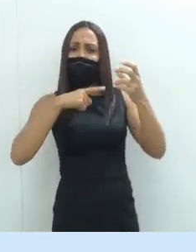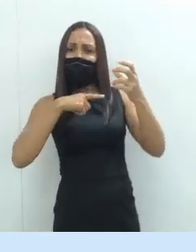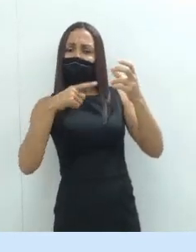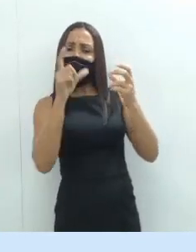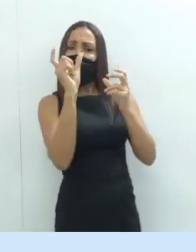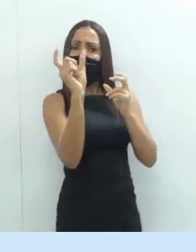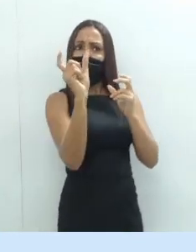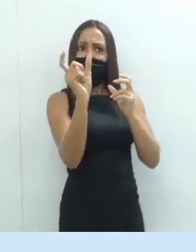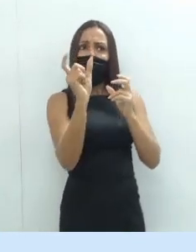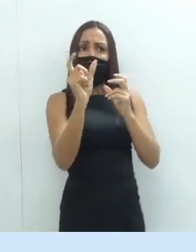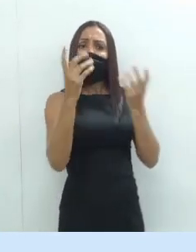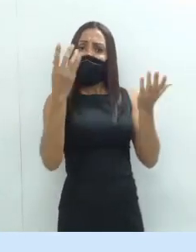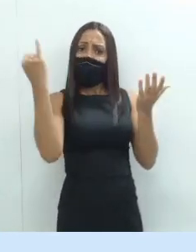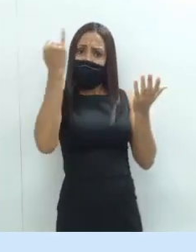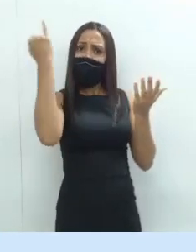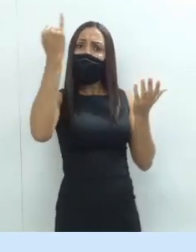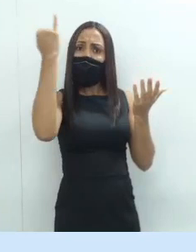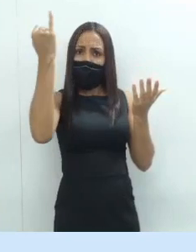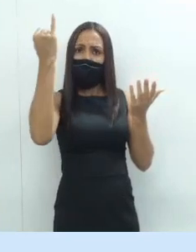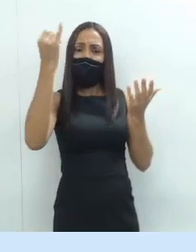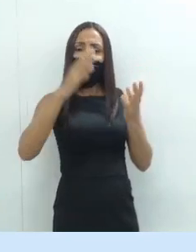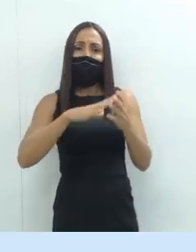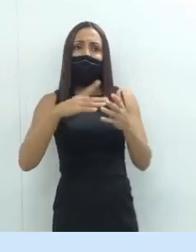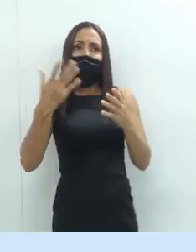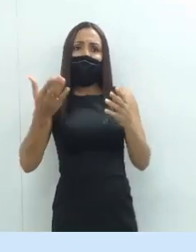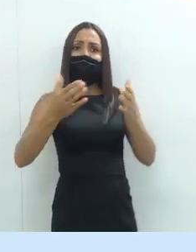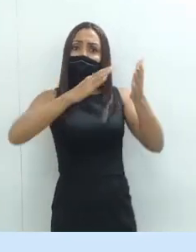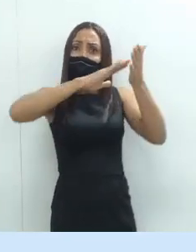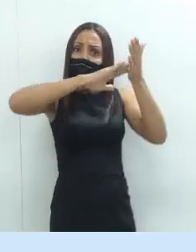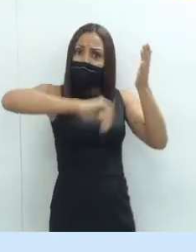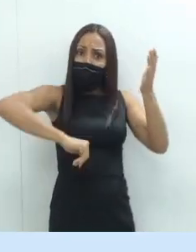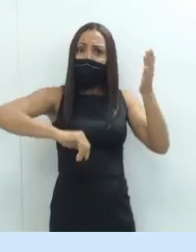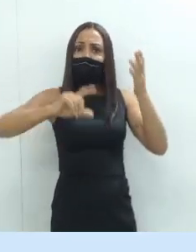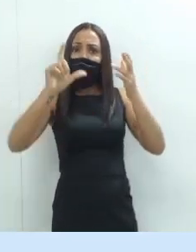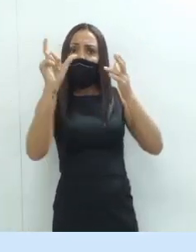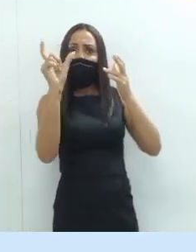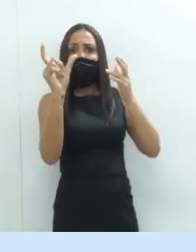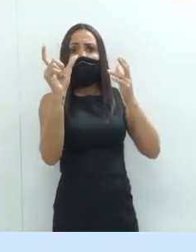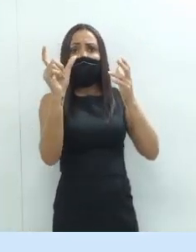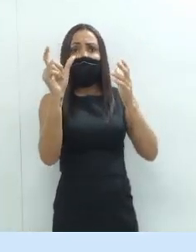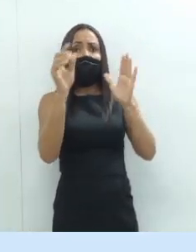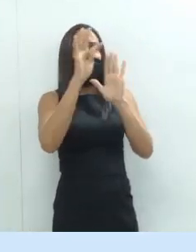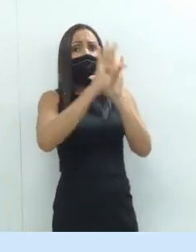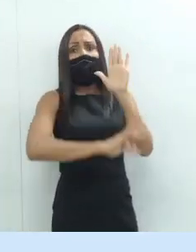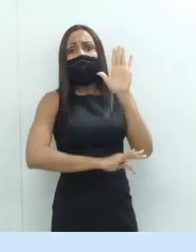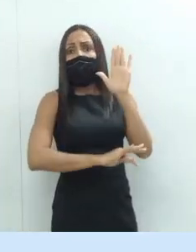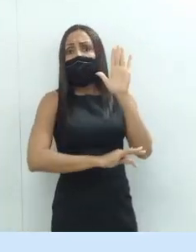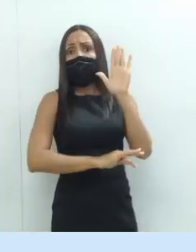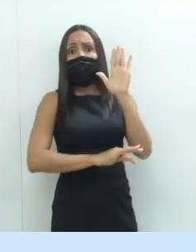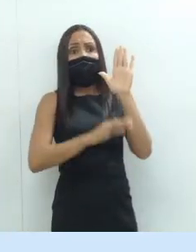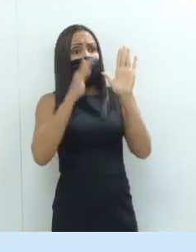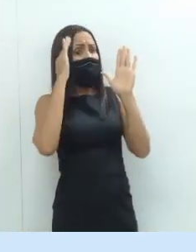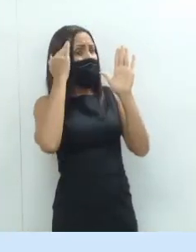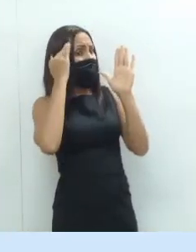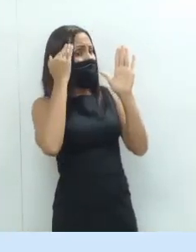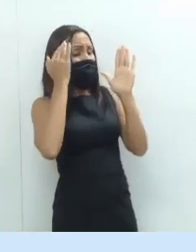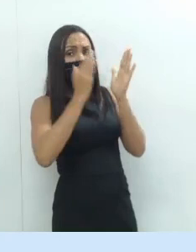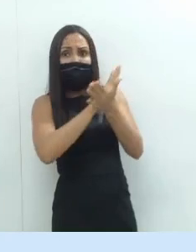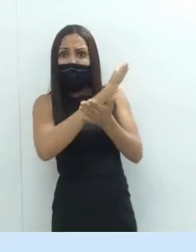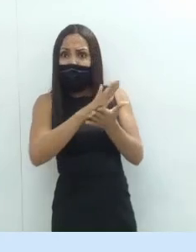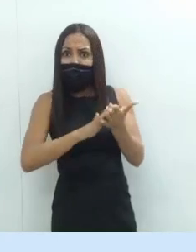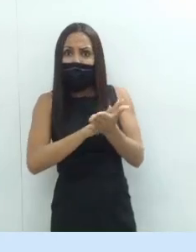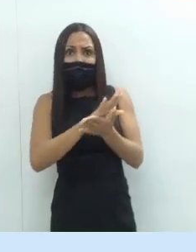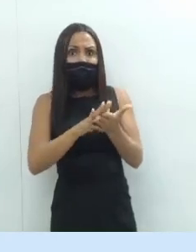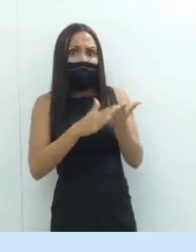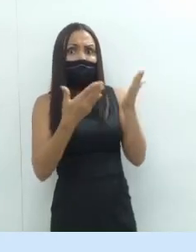ali que são importantíssimas, que se eu tirar essas palavras, o texto perde a sua compreensão. Essas